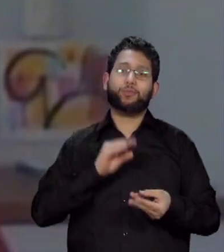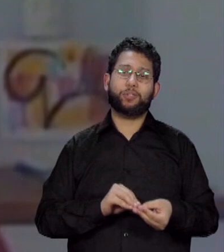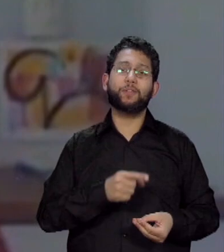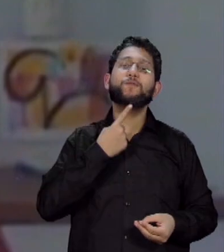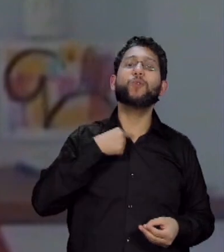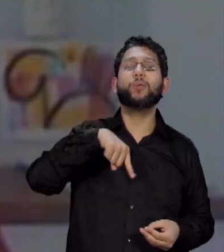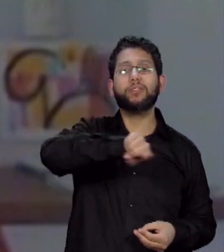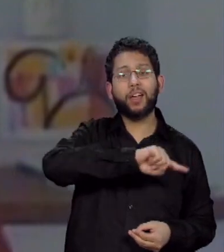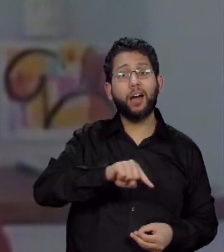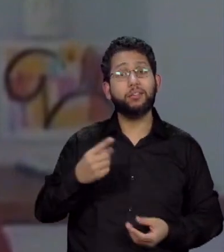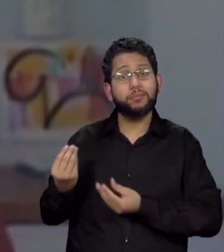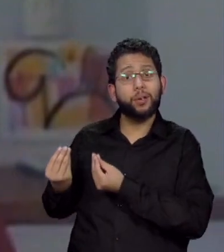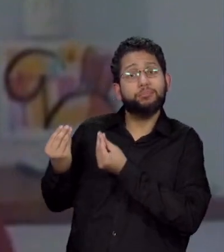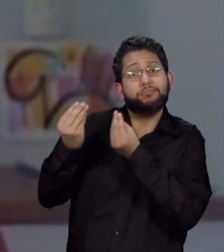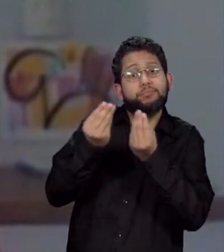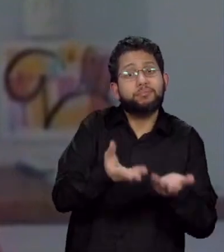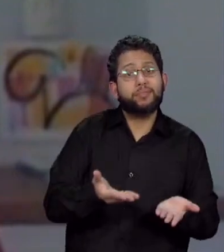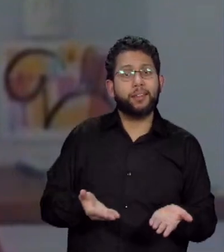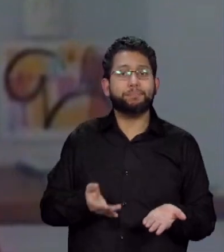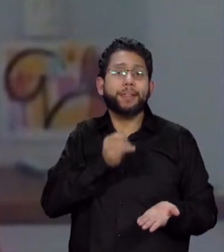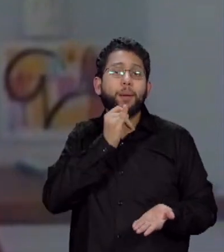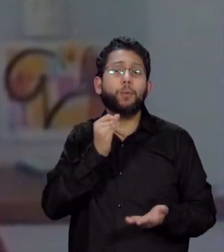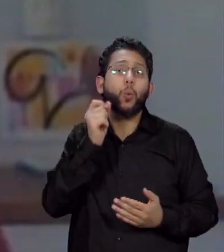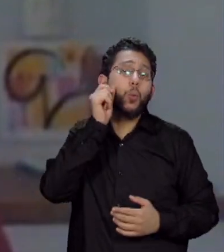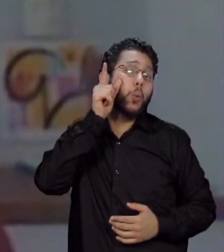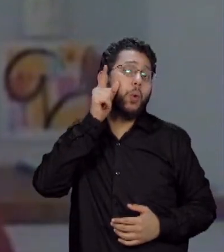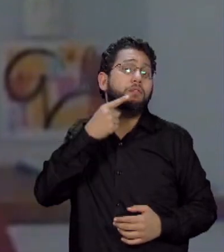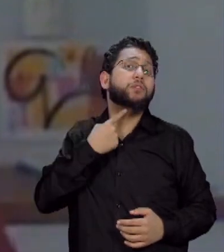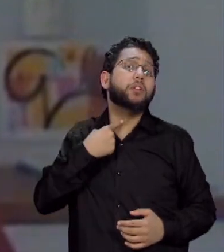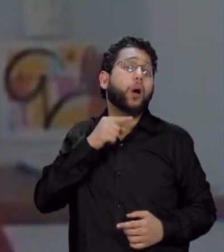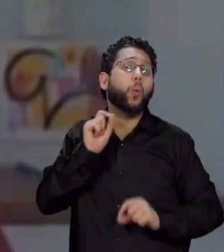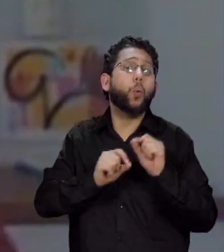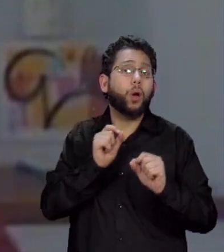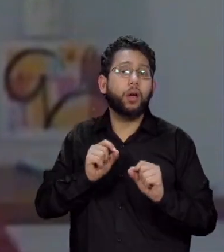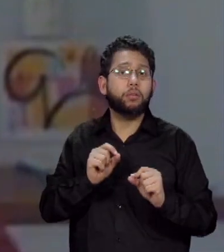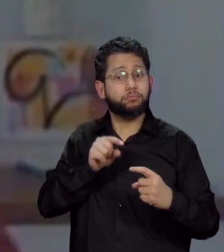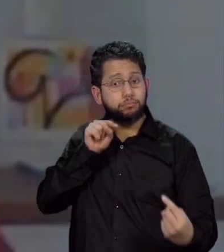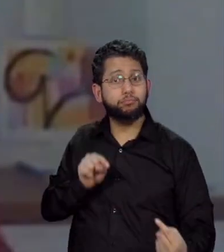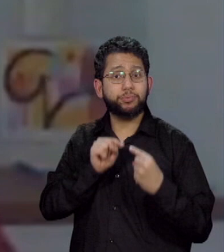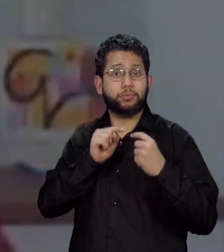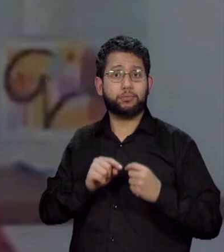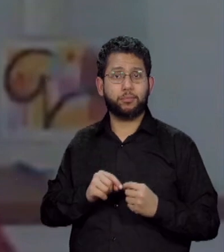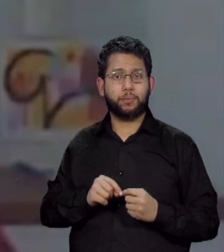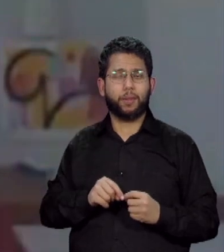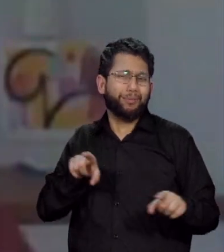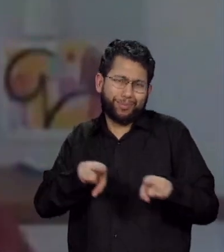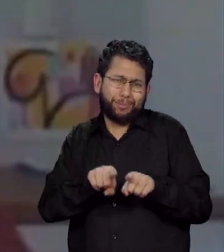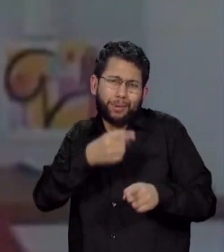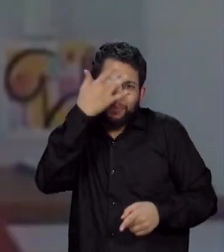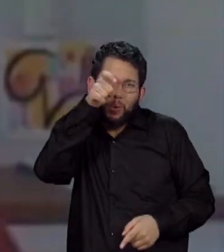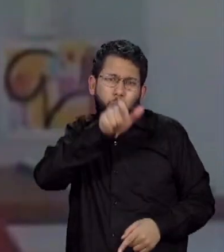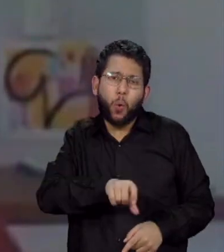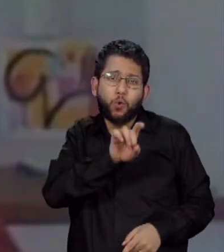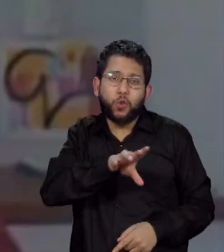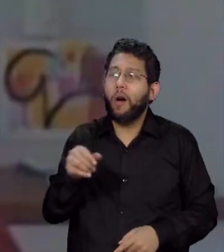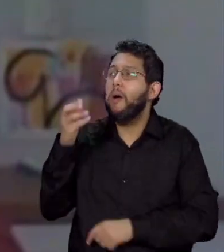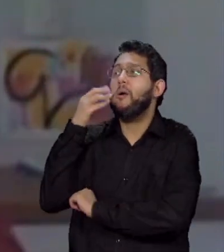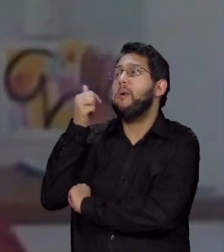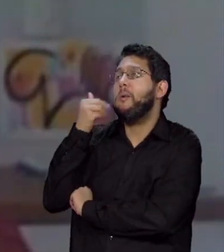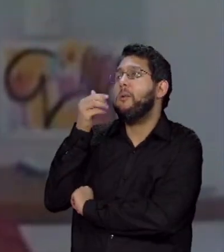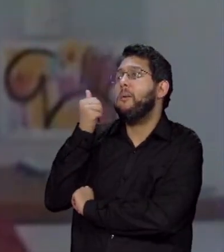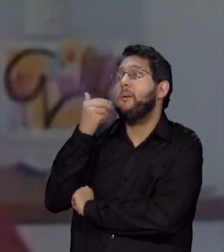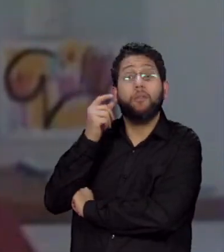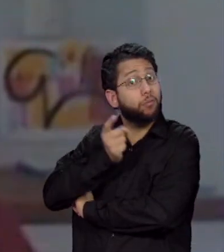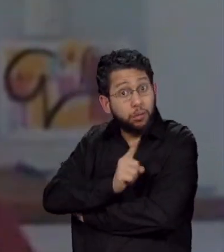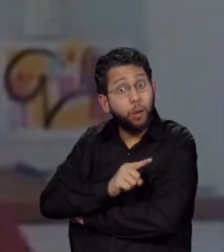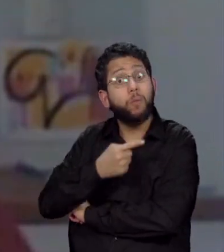querem enquanto práticas culturais, né? E enquanto produtores culturais, eles não querem ser só consumidores de cultura, eles